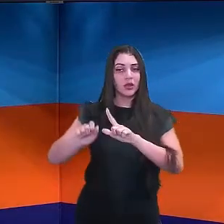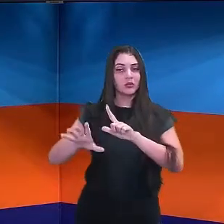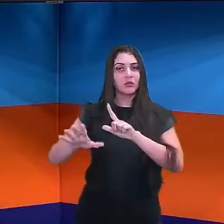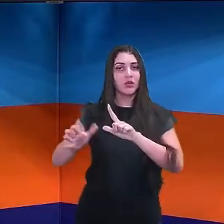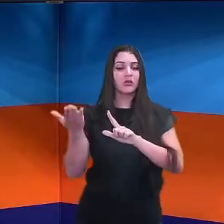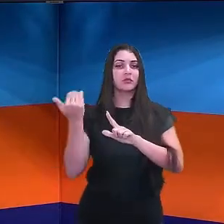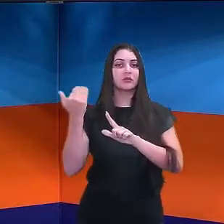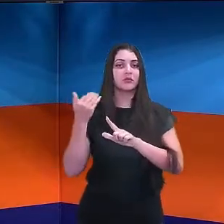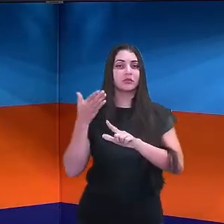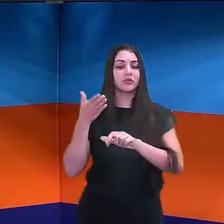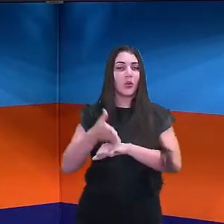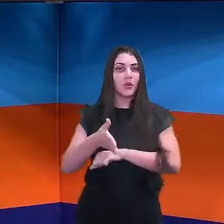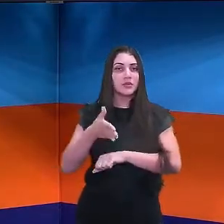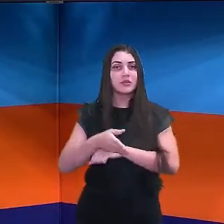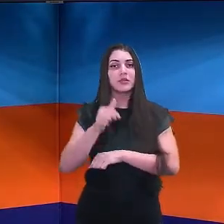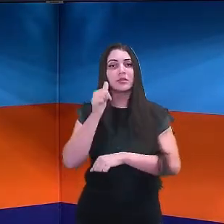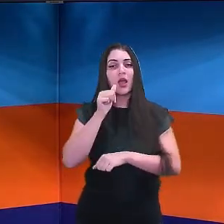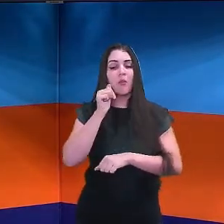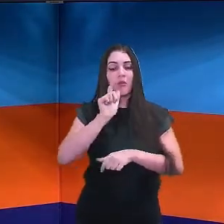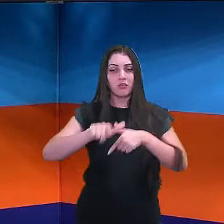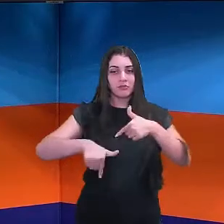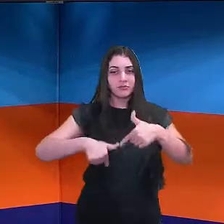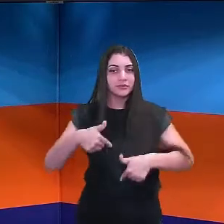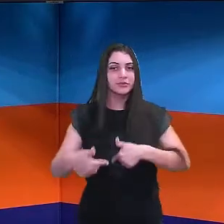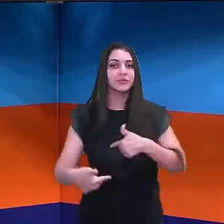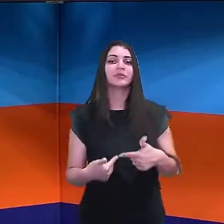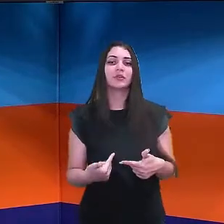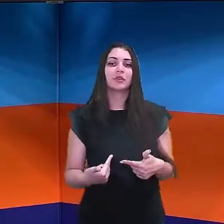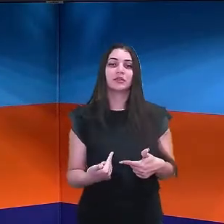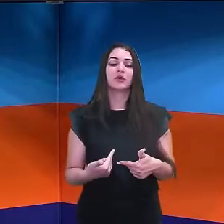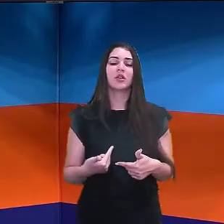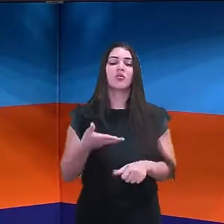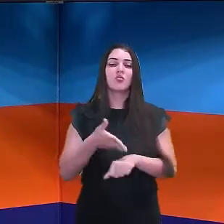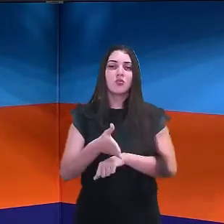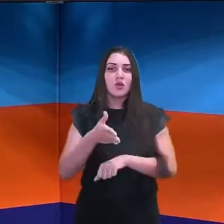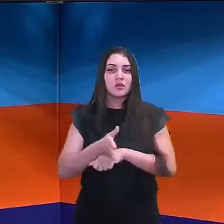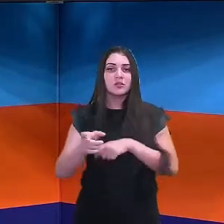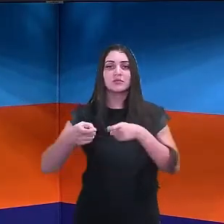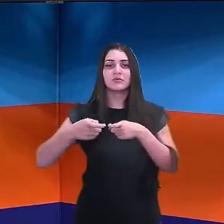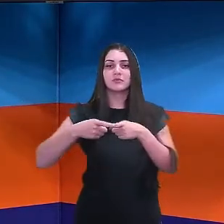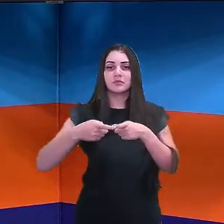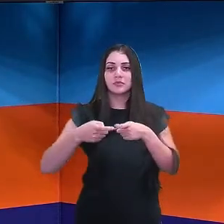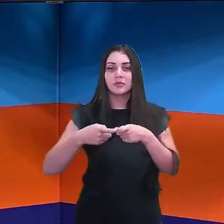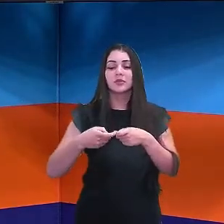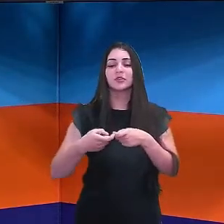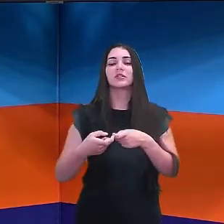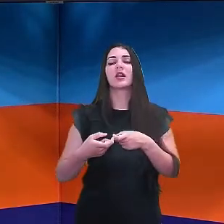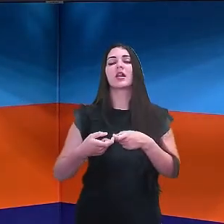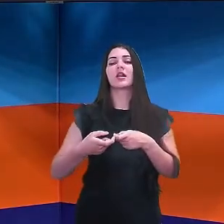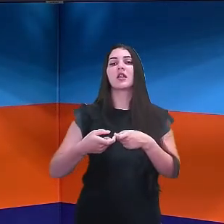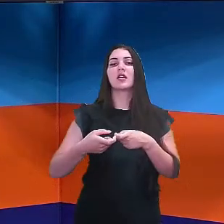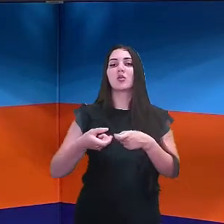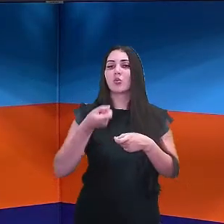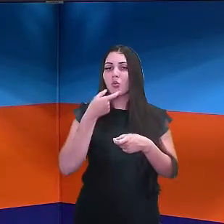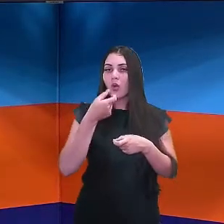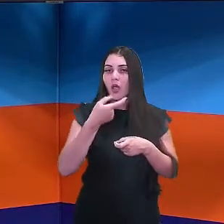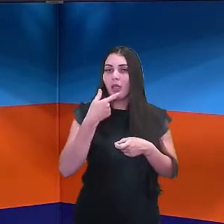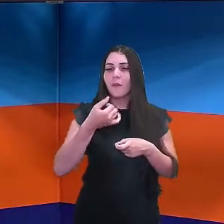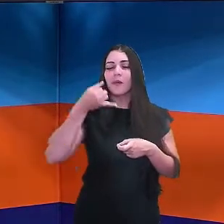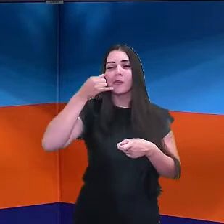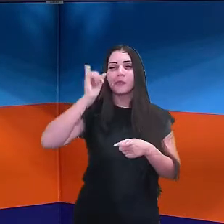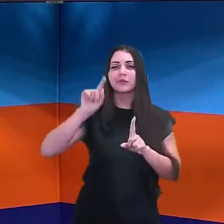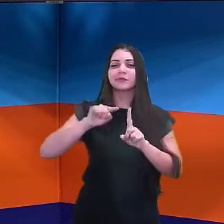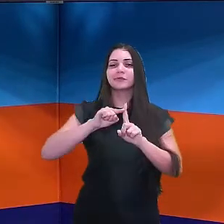O acesso da mulher ao mercado de trabalho, o acesso à medicina com medicamentos anticoncepcionais,